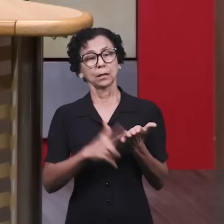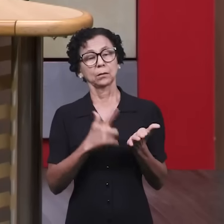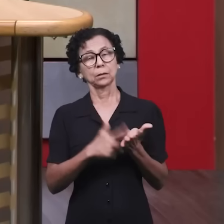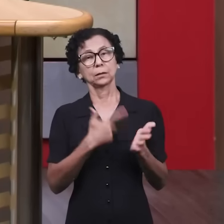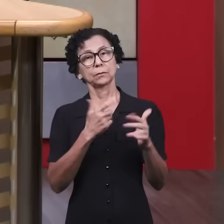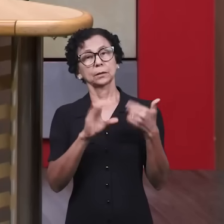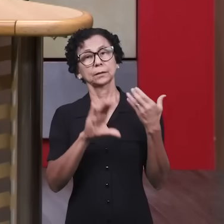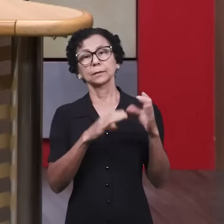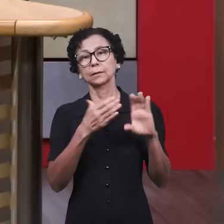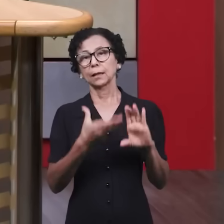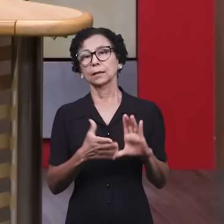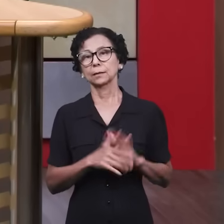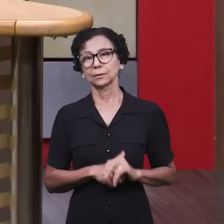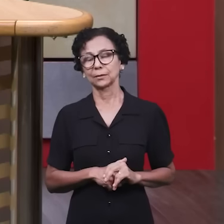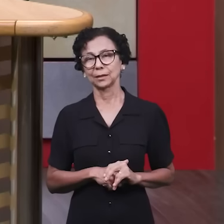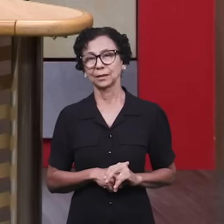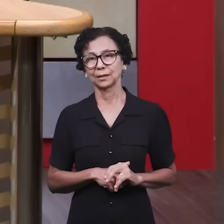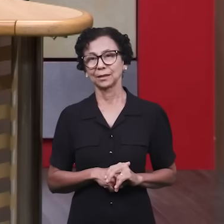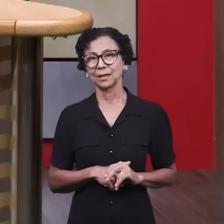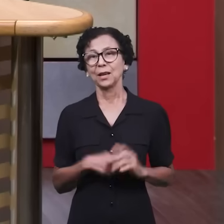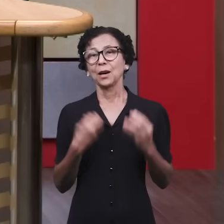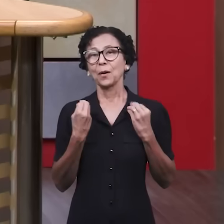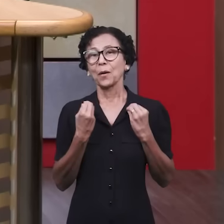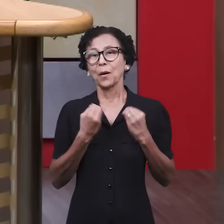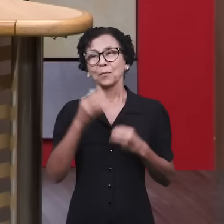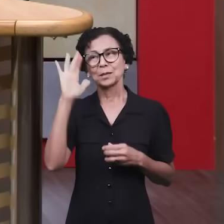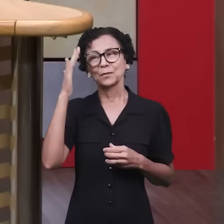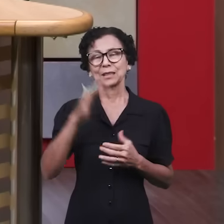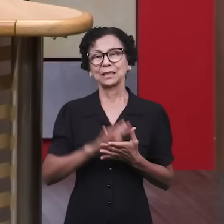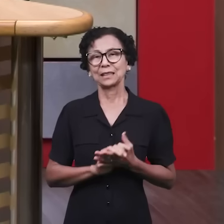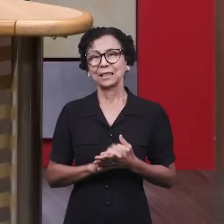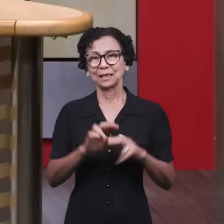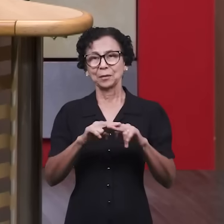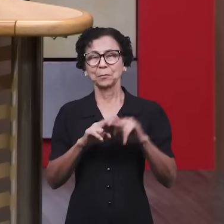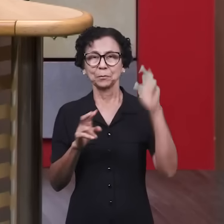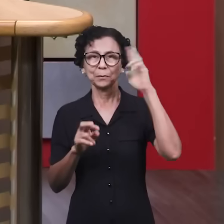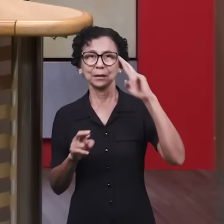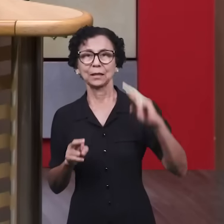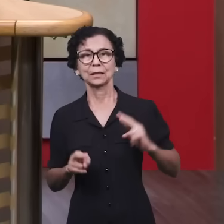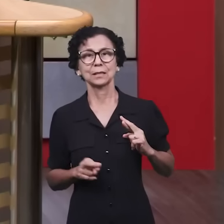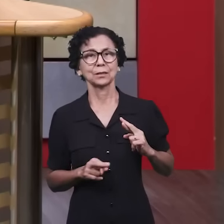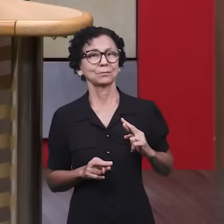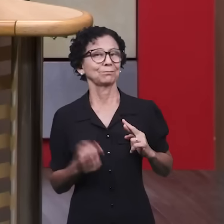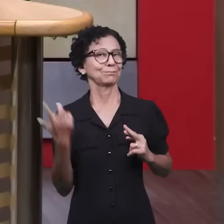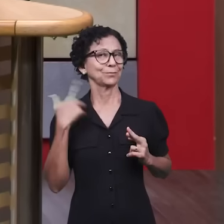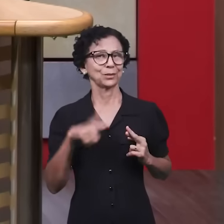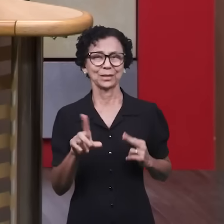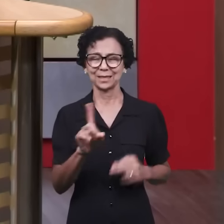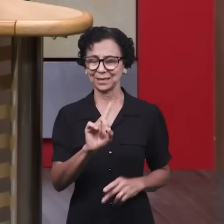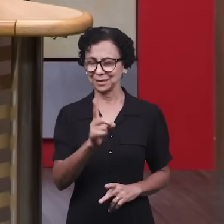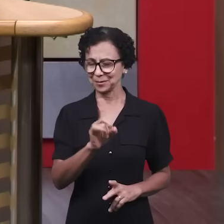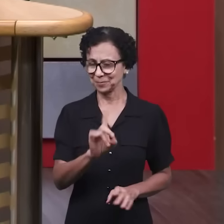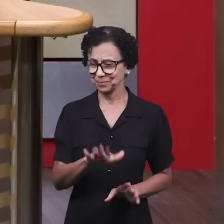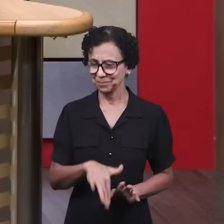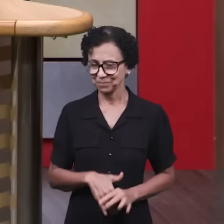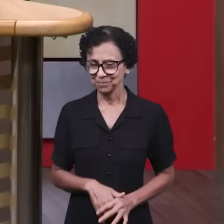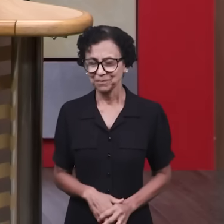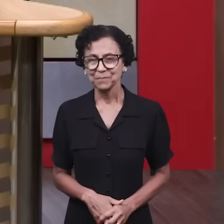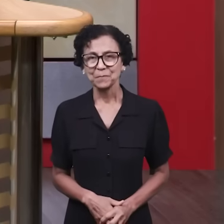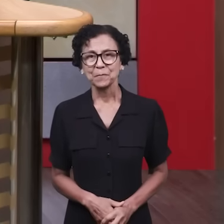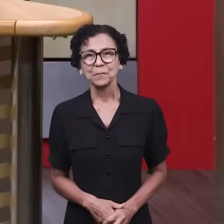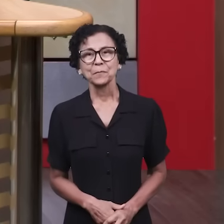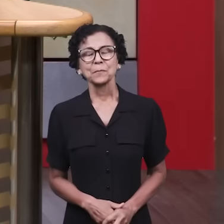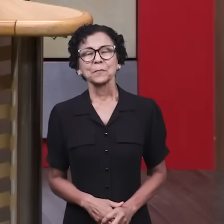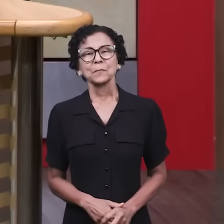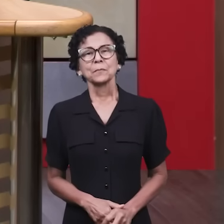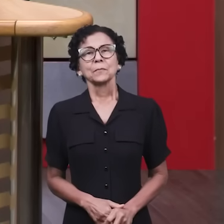Você morre, você adoece. Não, o grande problema hoje do cristianismo em si é que